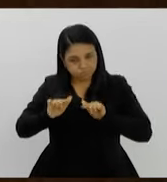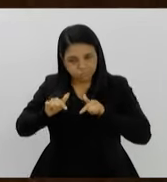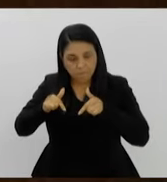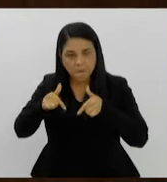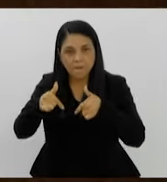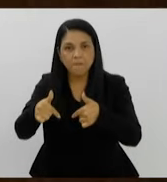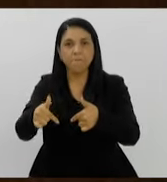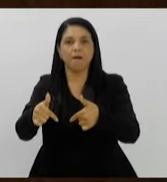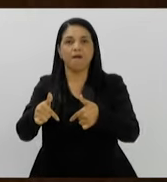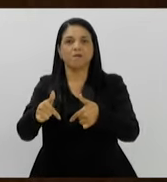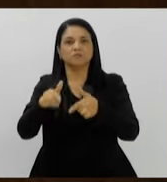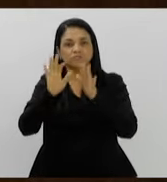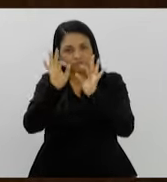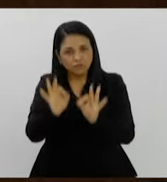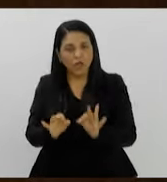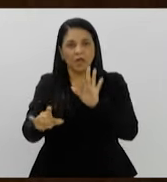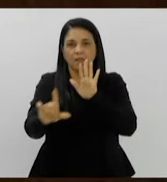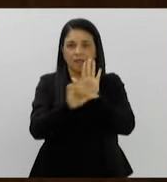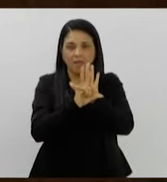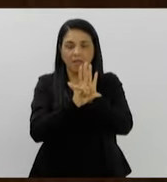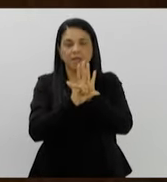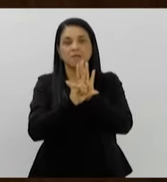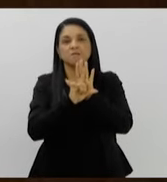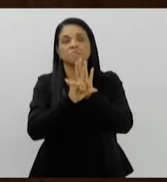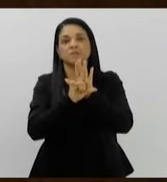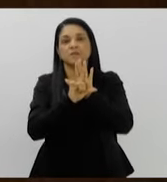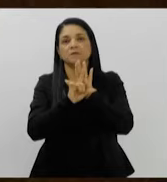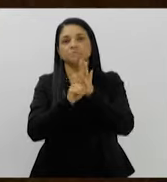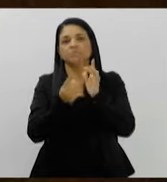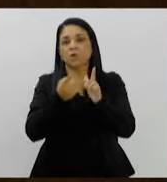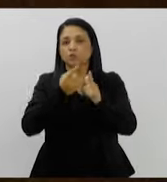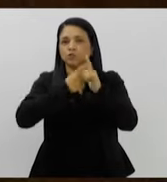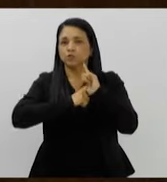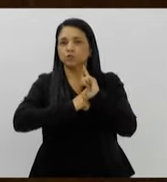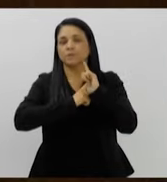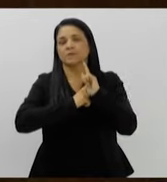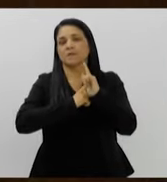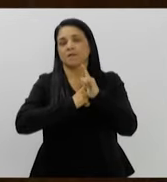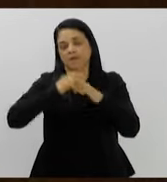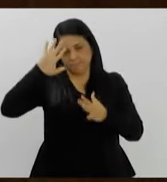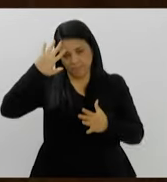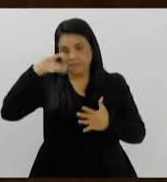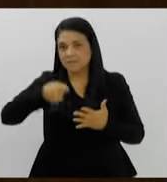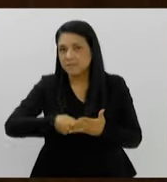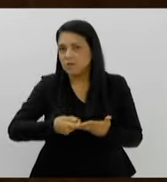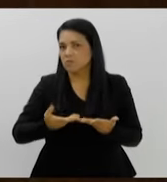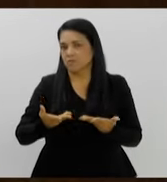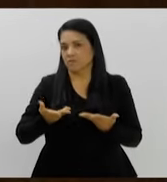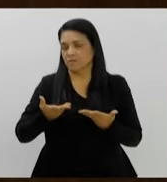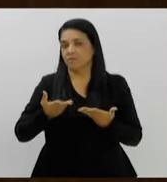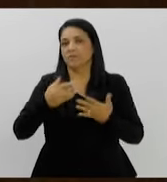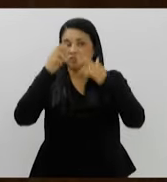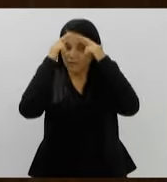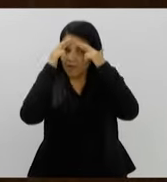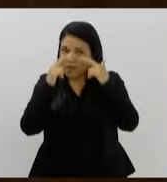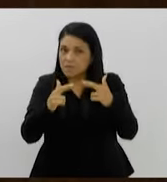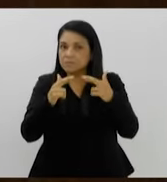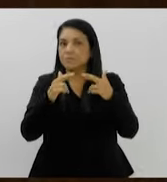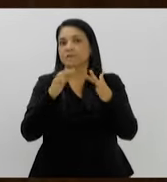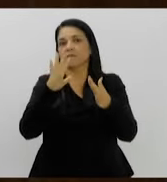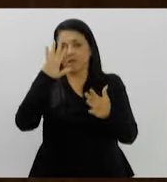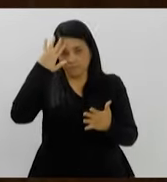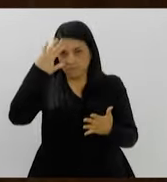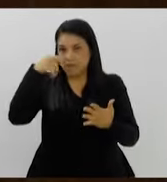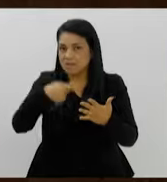e está tomando as atitudes legais para suspender essa decisão porque nós consideramos Como eu disse vamos respeitar a decisão mas nós